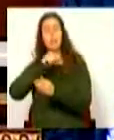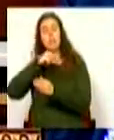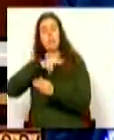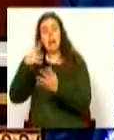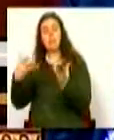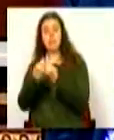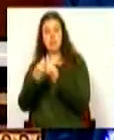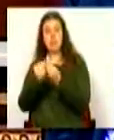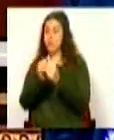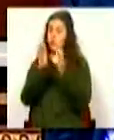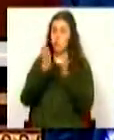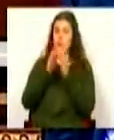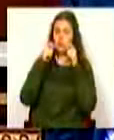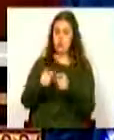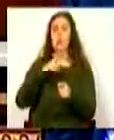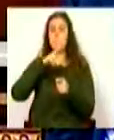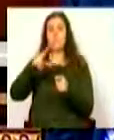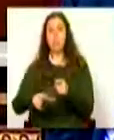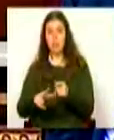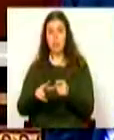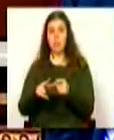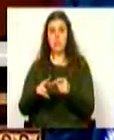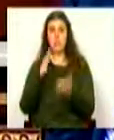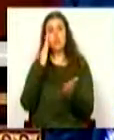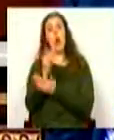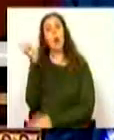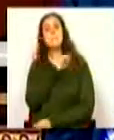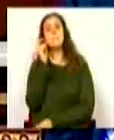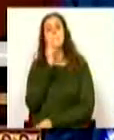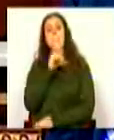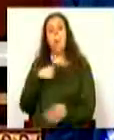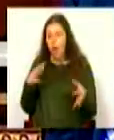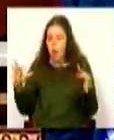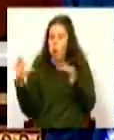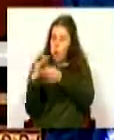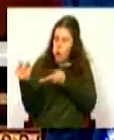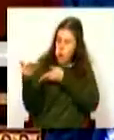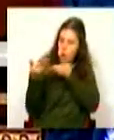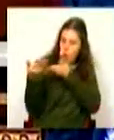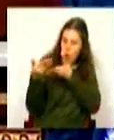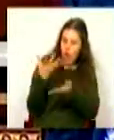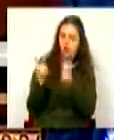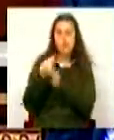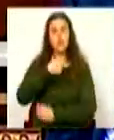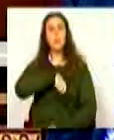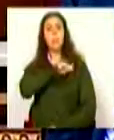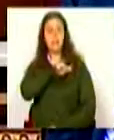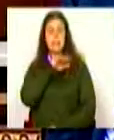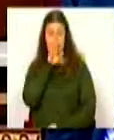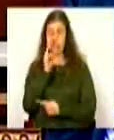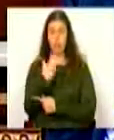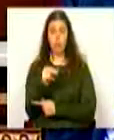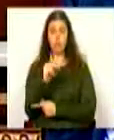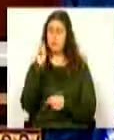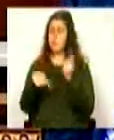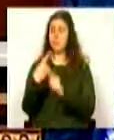o investimento em Portugal só pode ser feito em estreita coordenação com Espanha. Caso contrário,